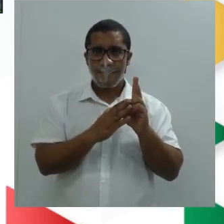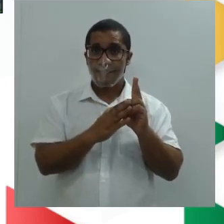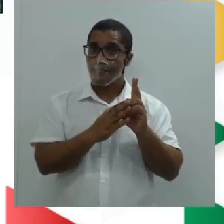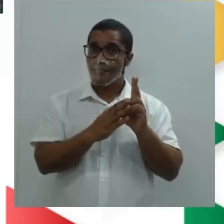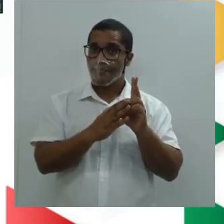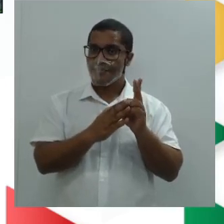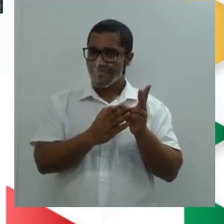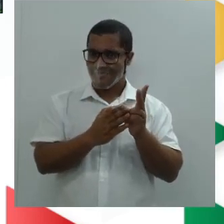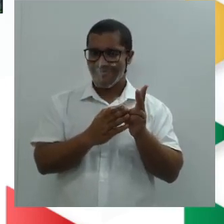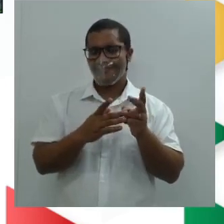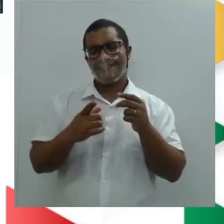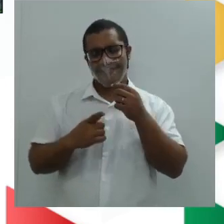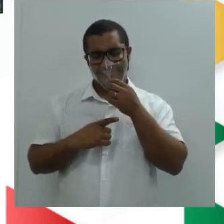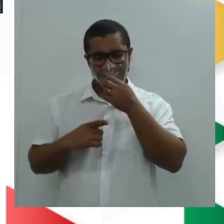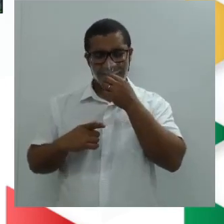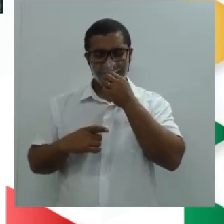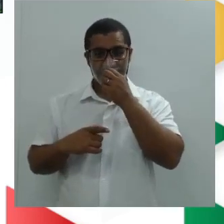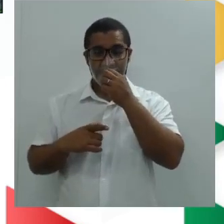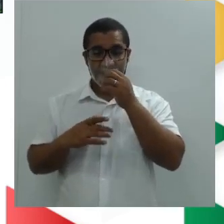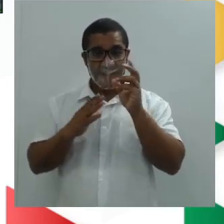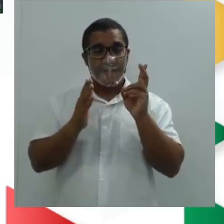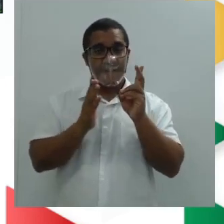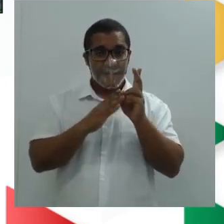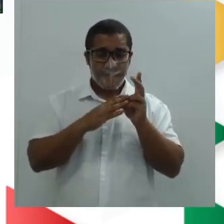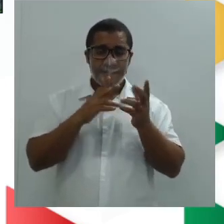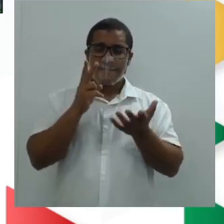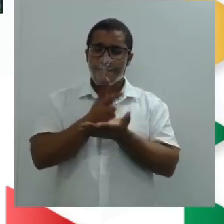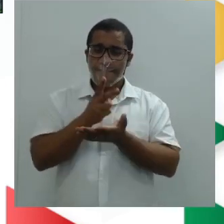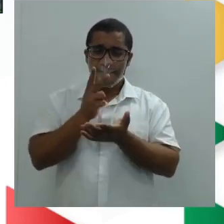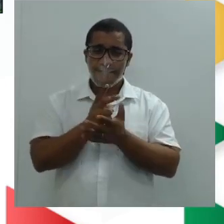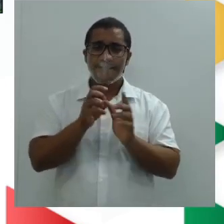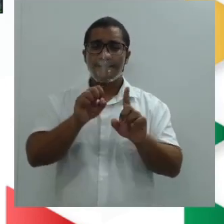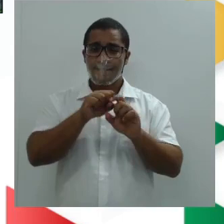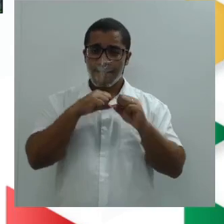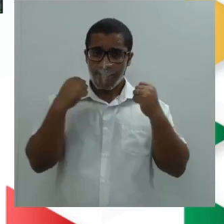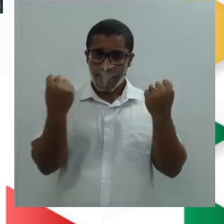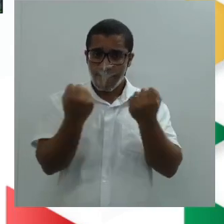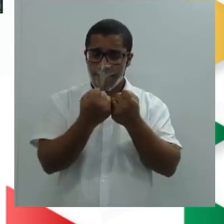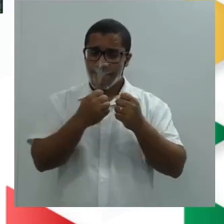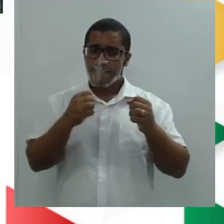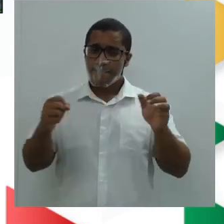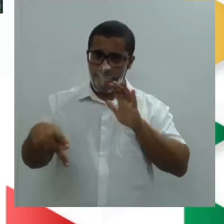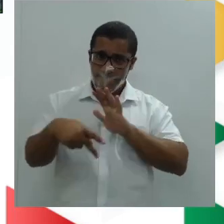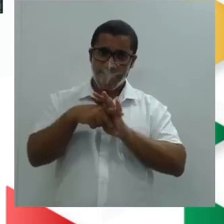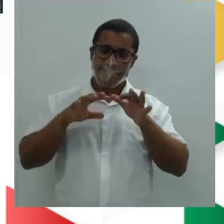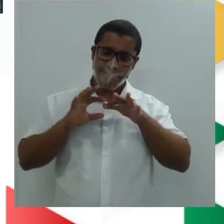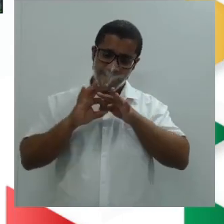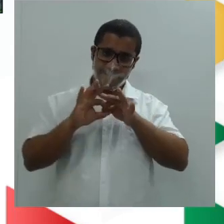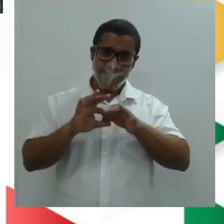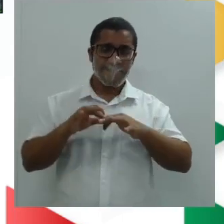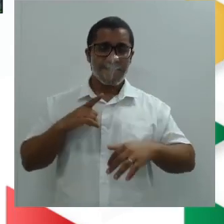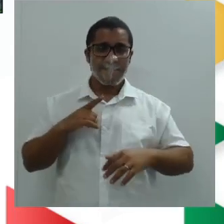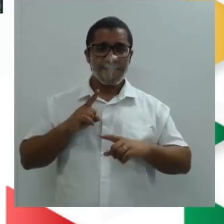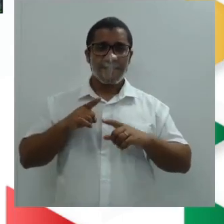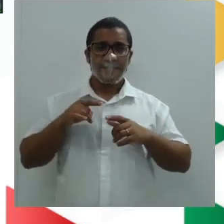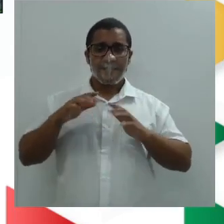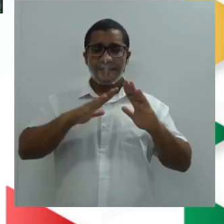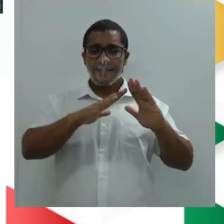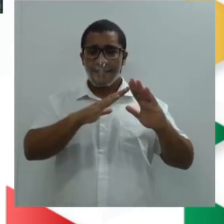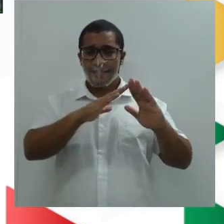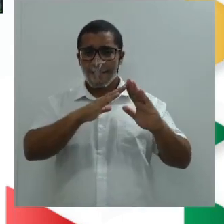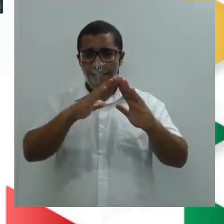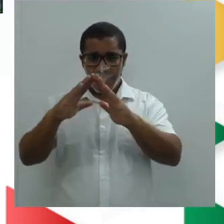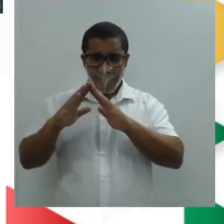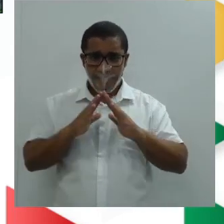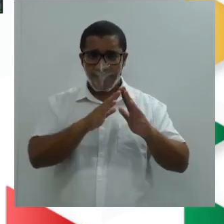aí, sempre presente, né, na nossa sociedade. As comunidades indígenas tradicionais têm suas